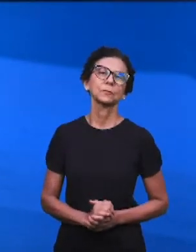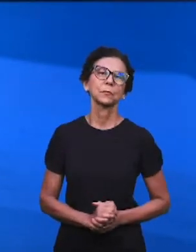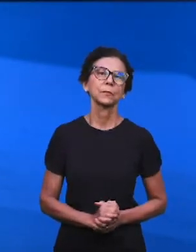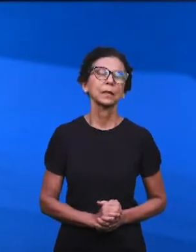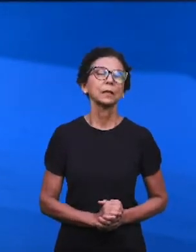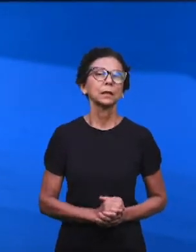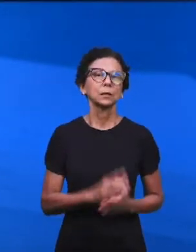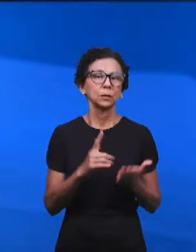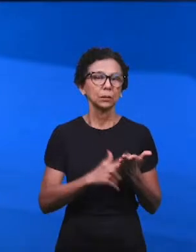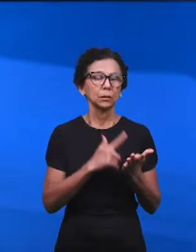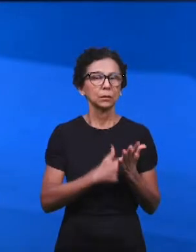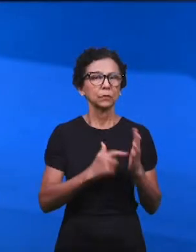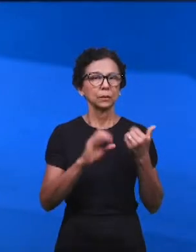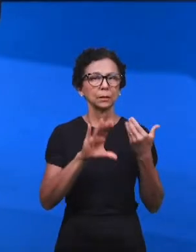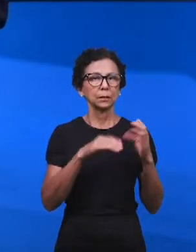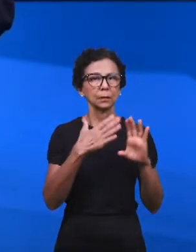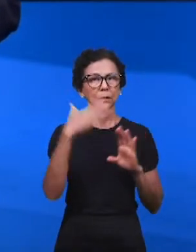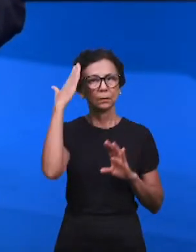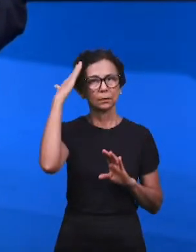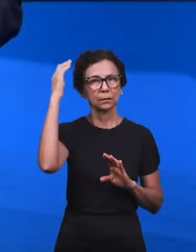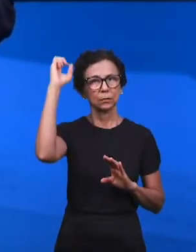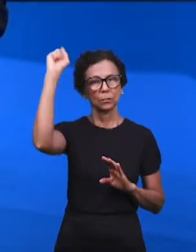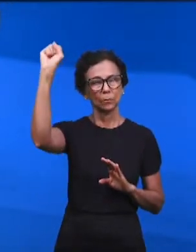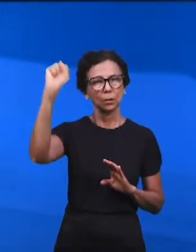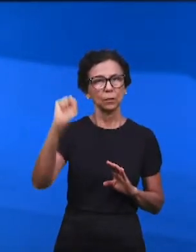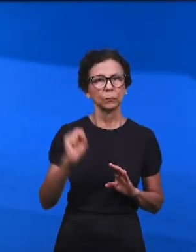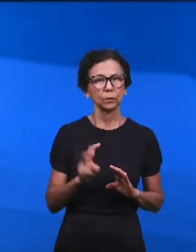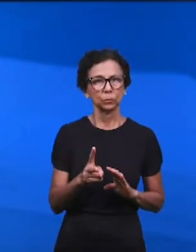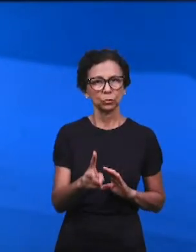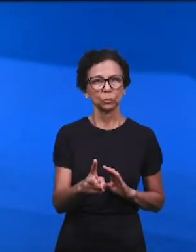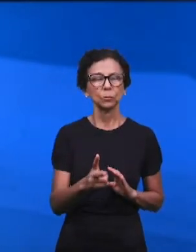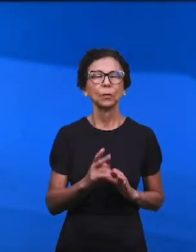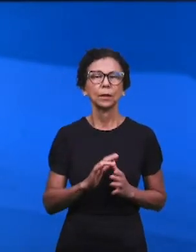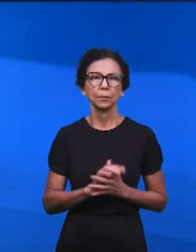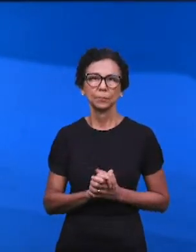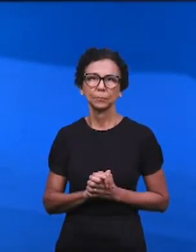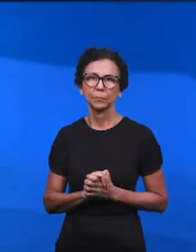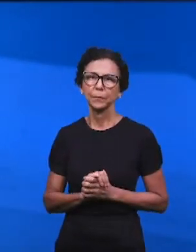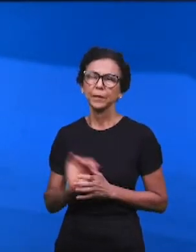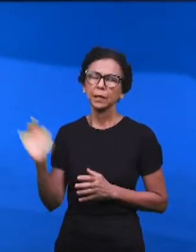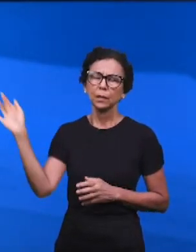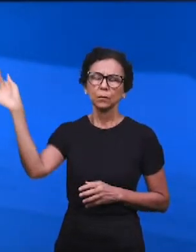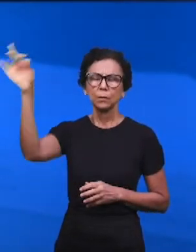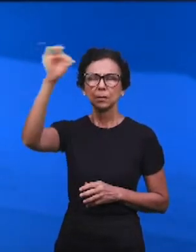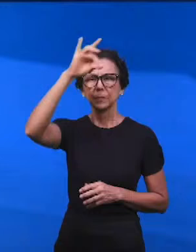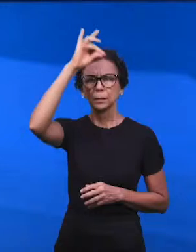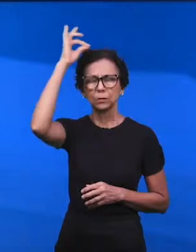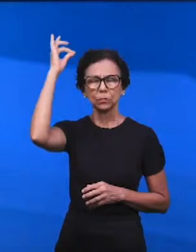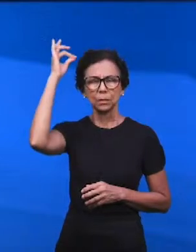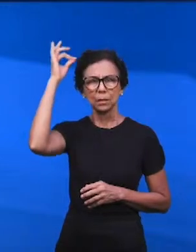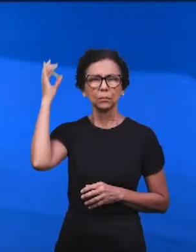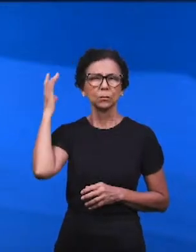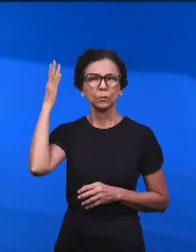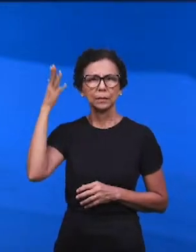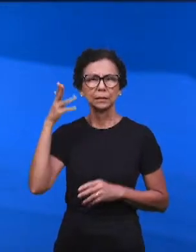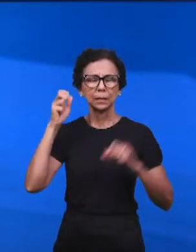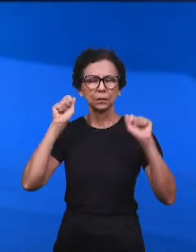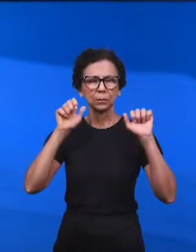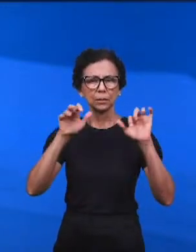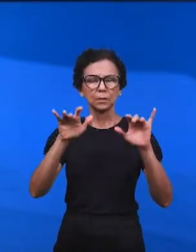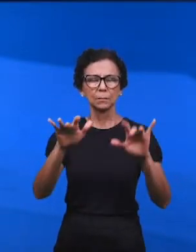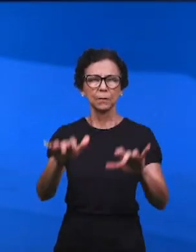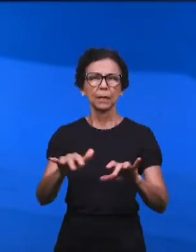o livro de Cantares de Salomão, e a mensagem do Espírito Santo repercute no meio da igreja fiel em relação